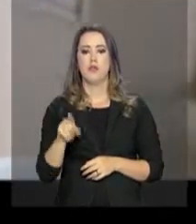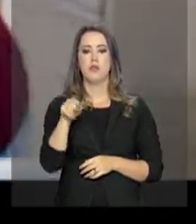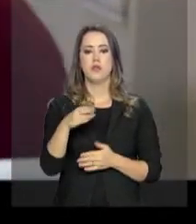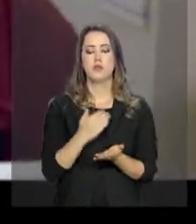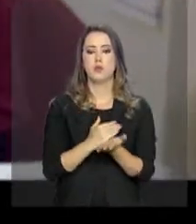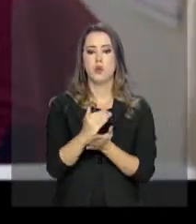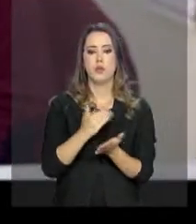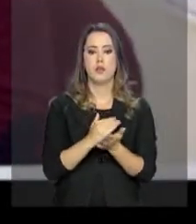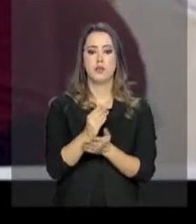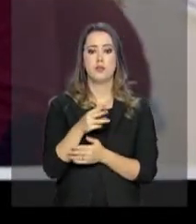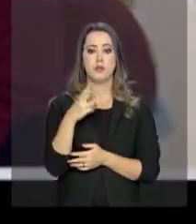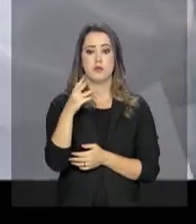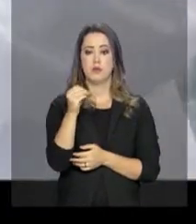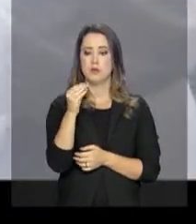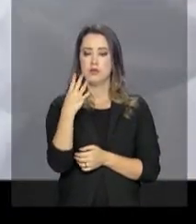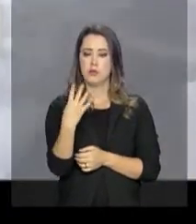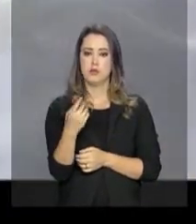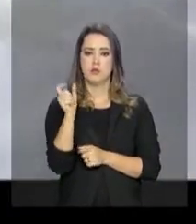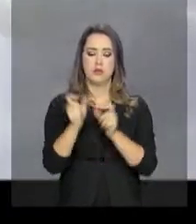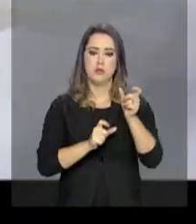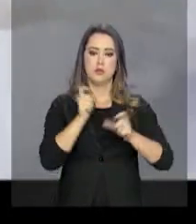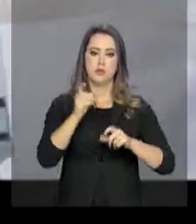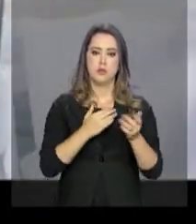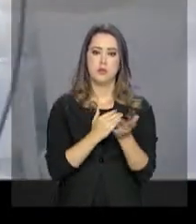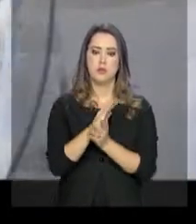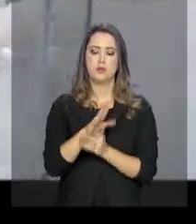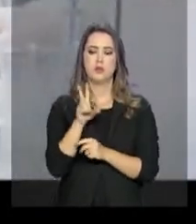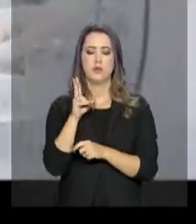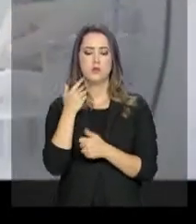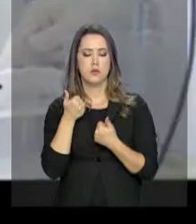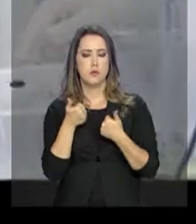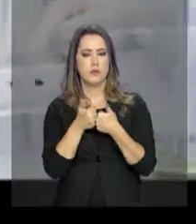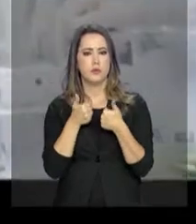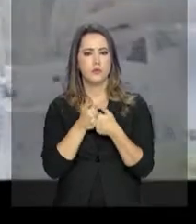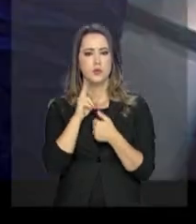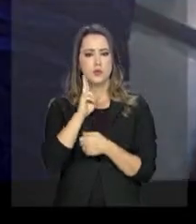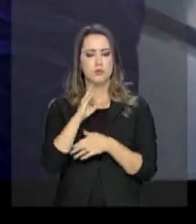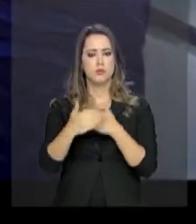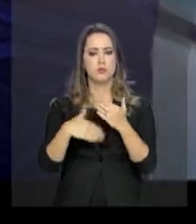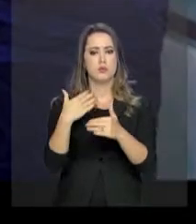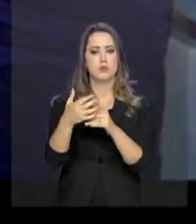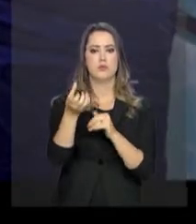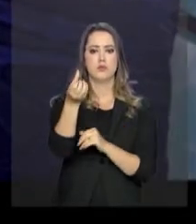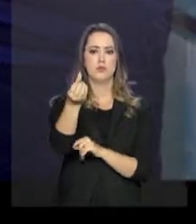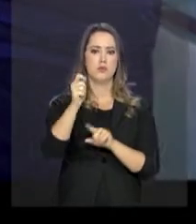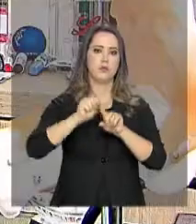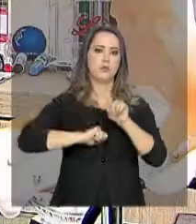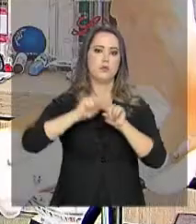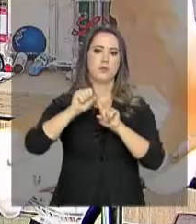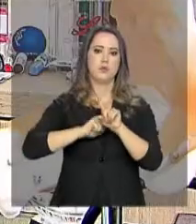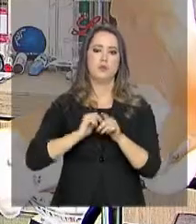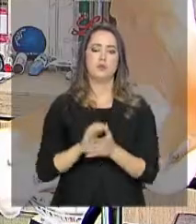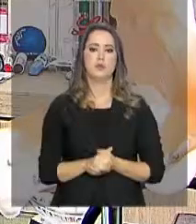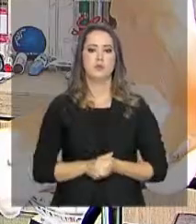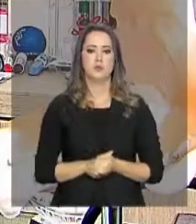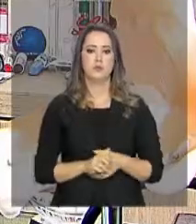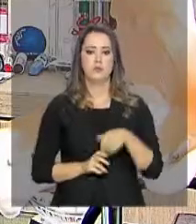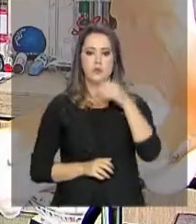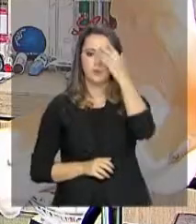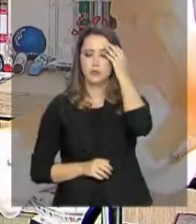com 304 participantes que vão ser acompanhados ao longo dos próximos seis meses ele é aplicado